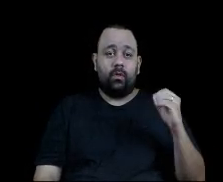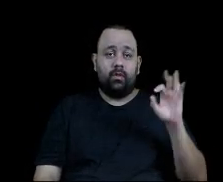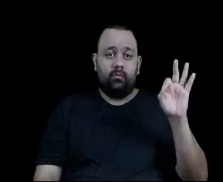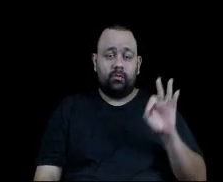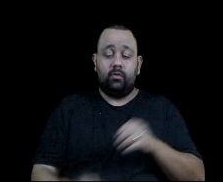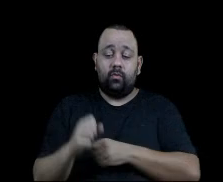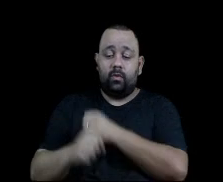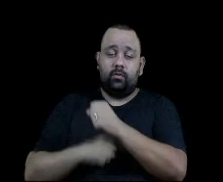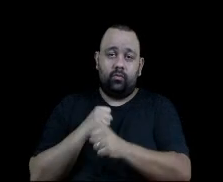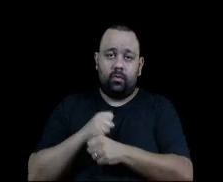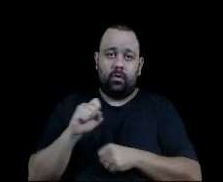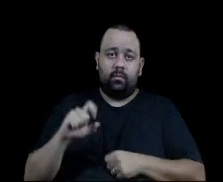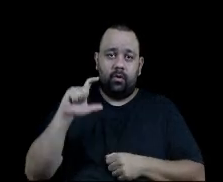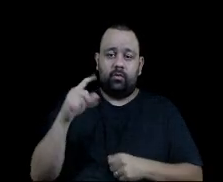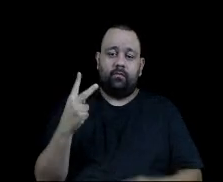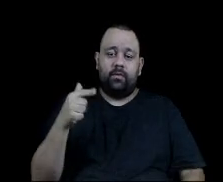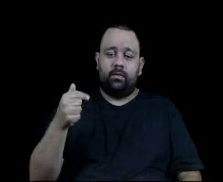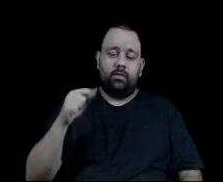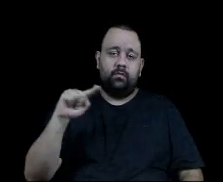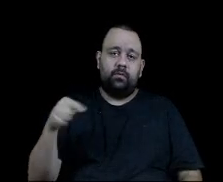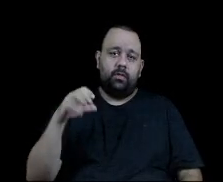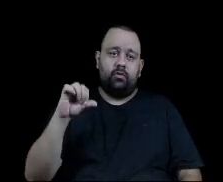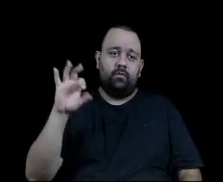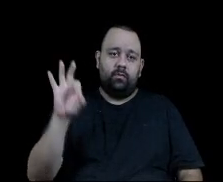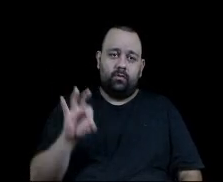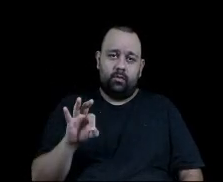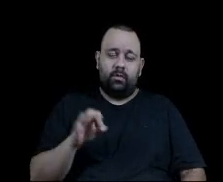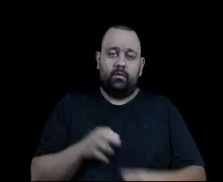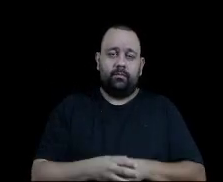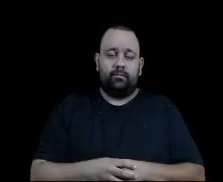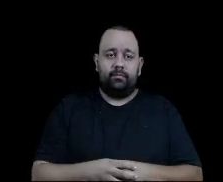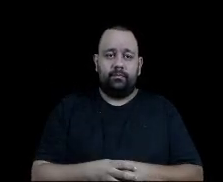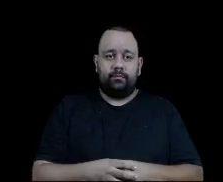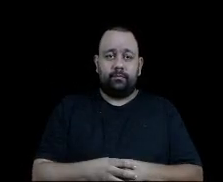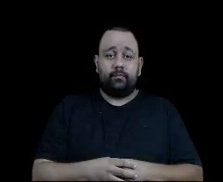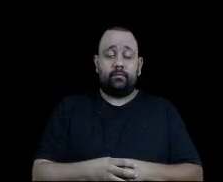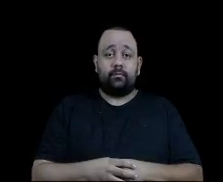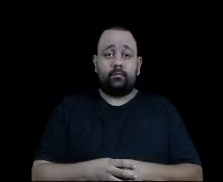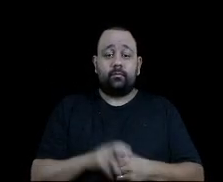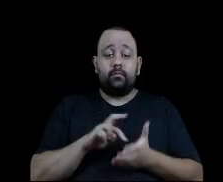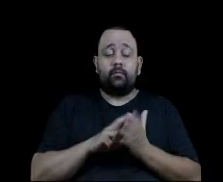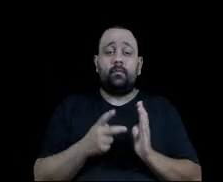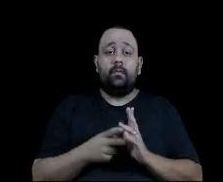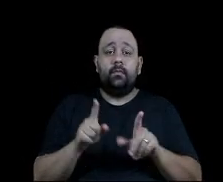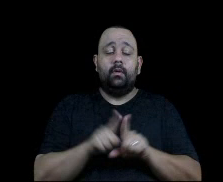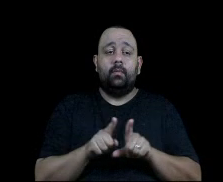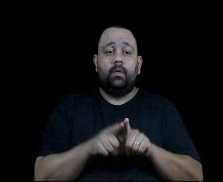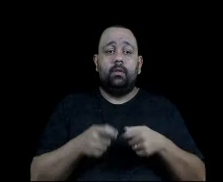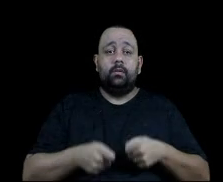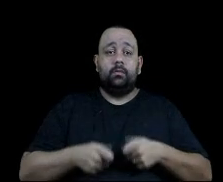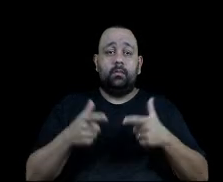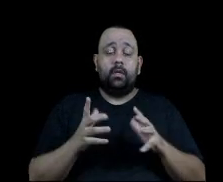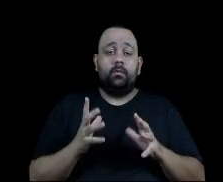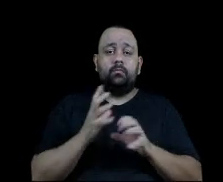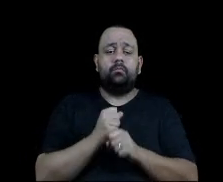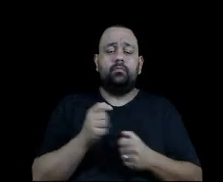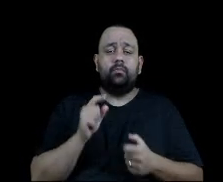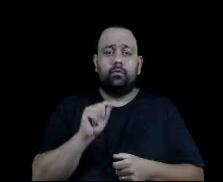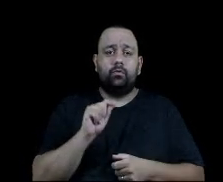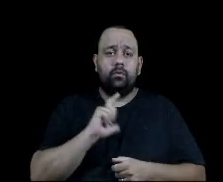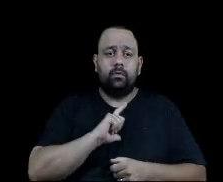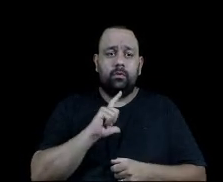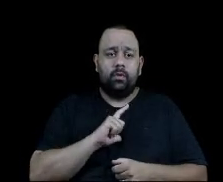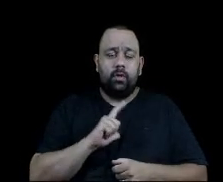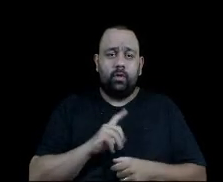de 40,40% e anual um aumento de 27,9%. Que essas despesas correntes,